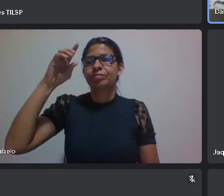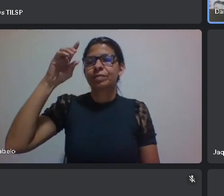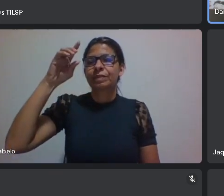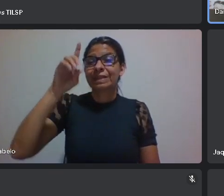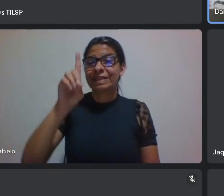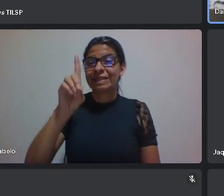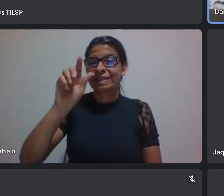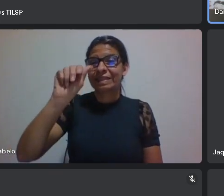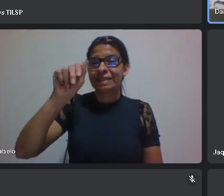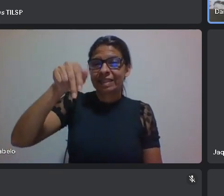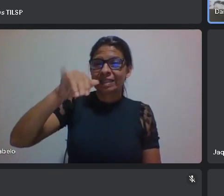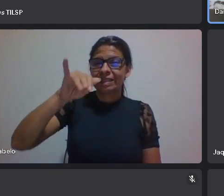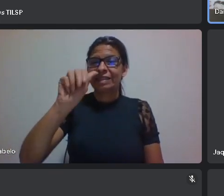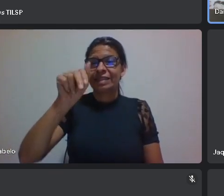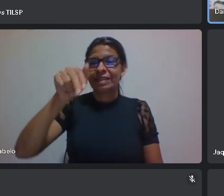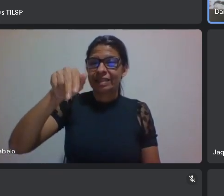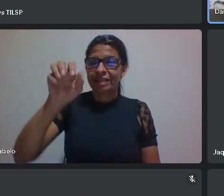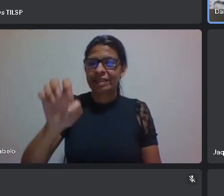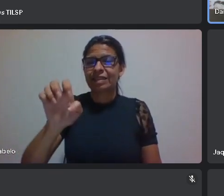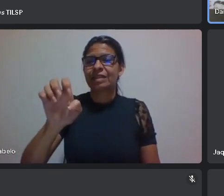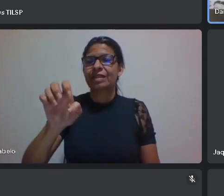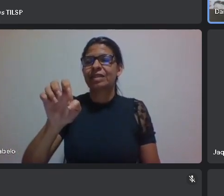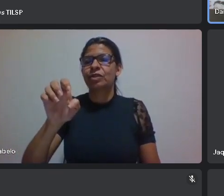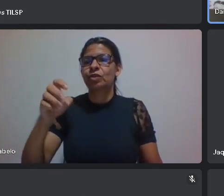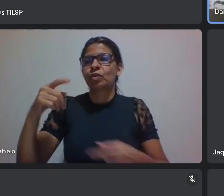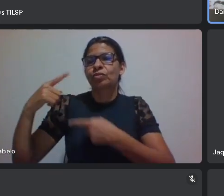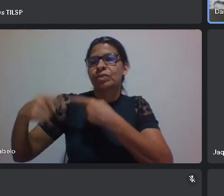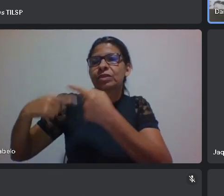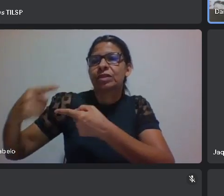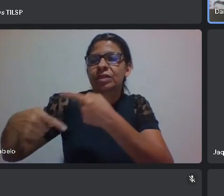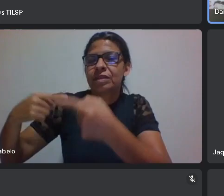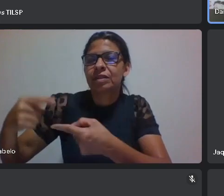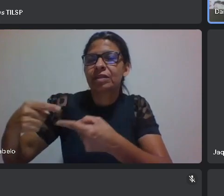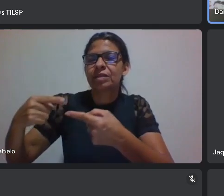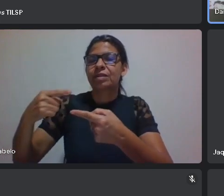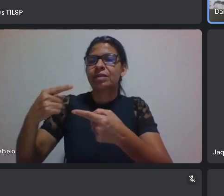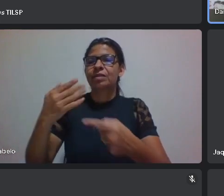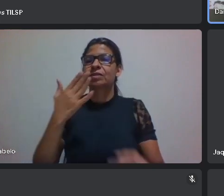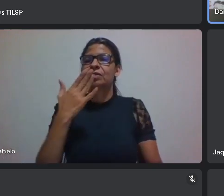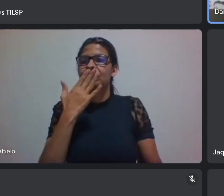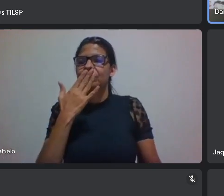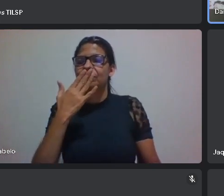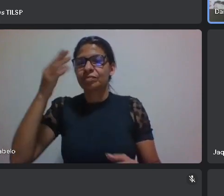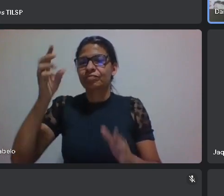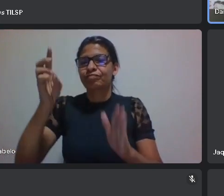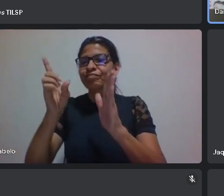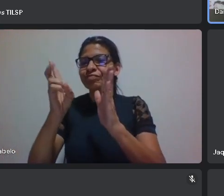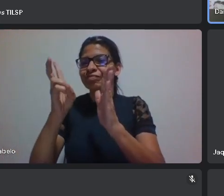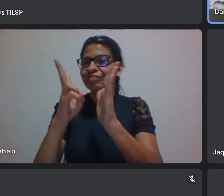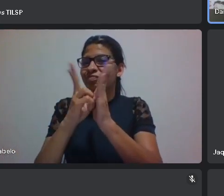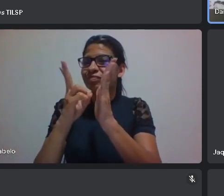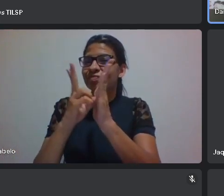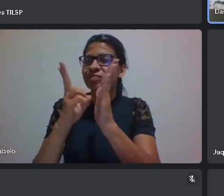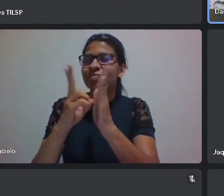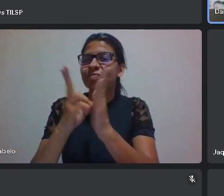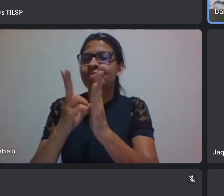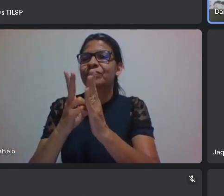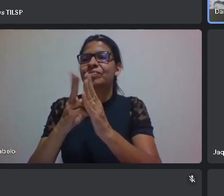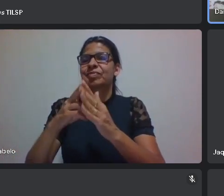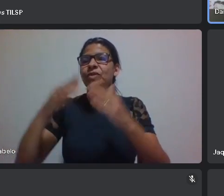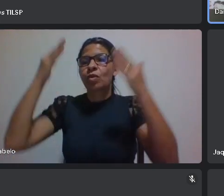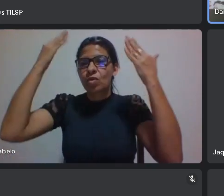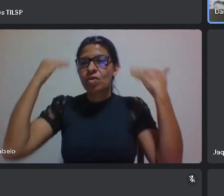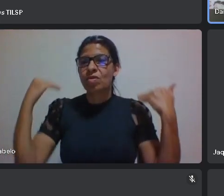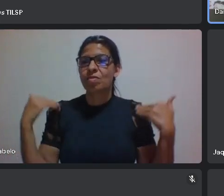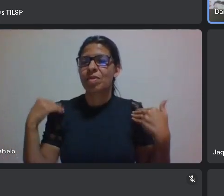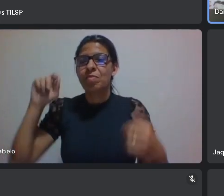descendência afro-indígena, de cabelos longos e pretos, rosto redondo, olhos castanhos escuros e